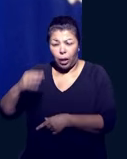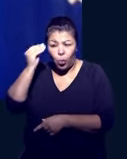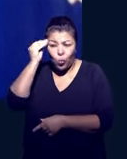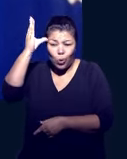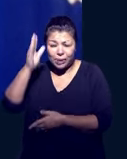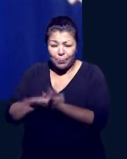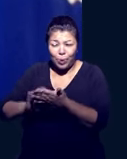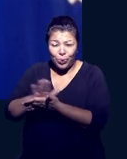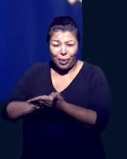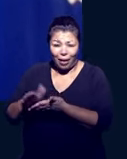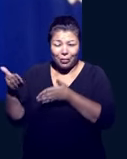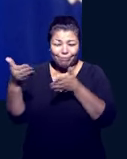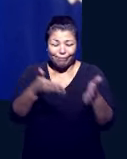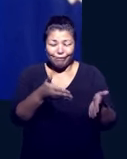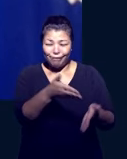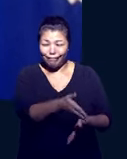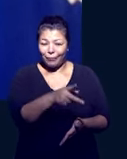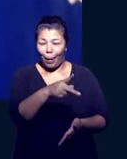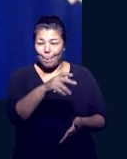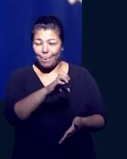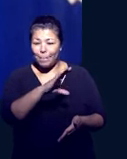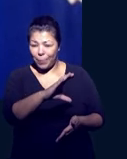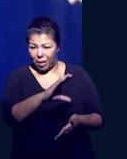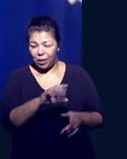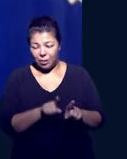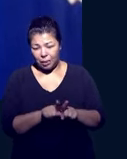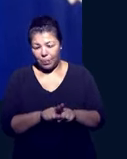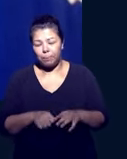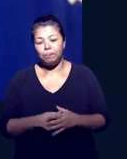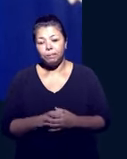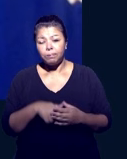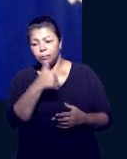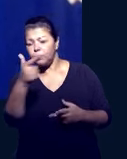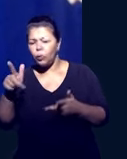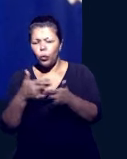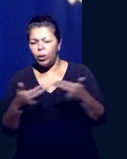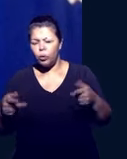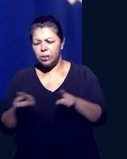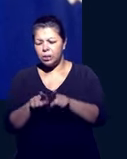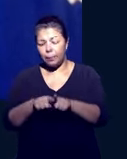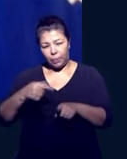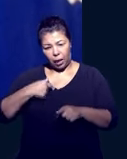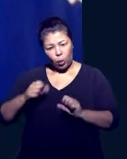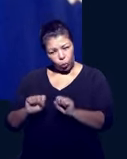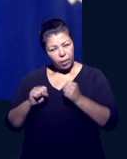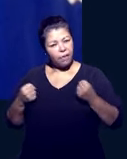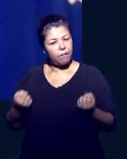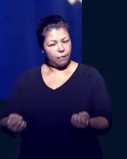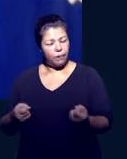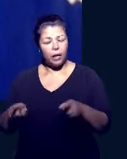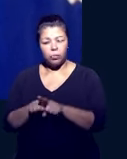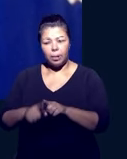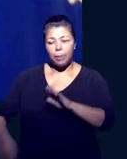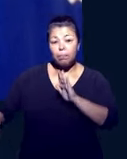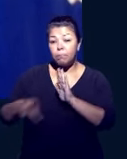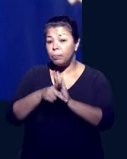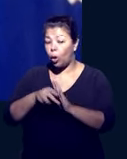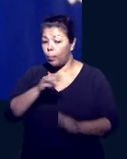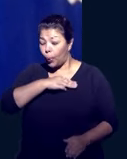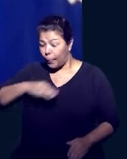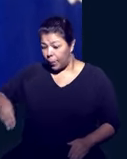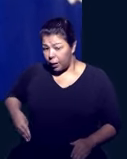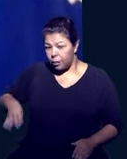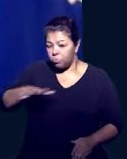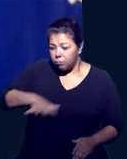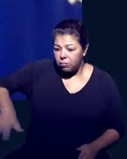relação aos os mandatos de ministros do Supremo Tribunal Federal essa é uma tese que eu já defendo há muito tempo inclusive para os próprios ministros do Supremo Tribunal Federal isso